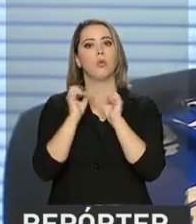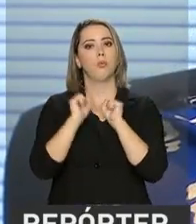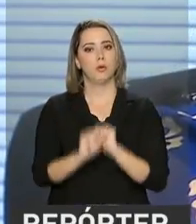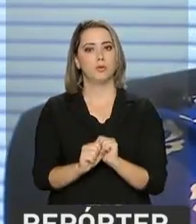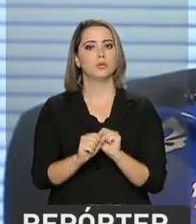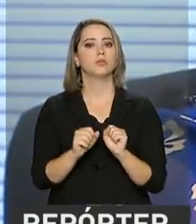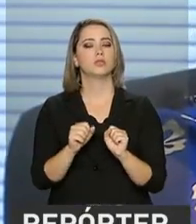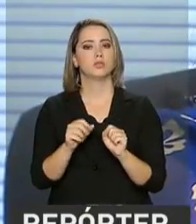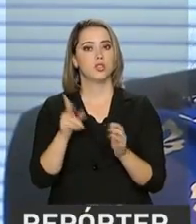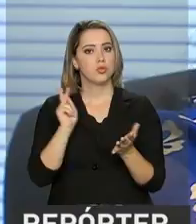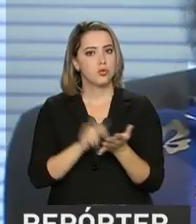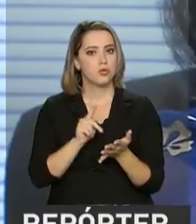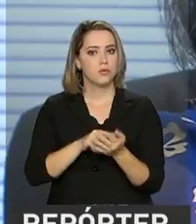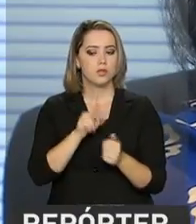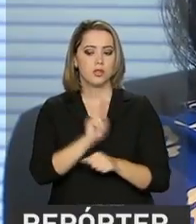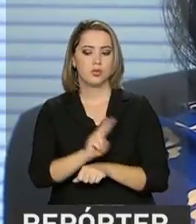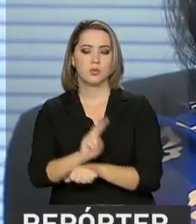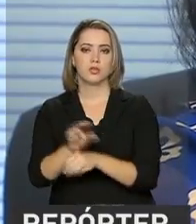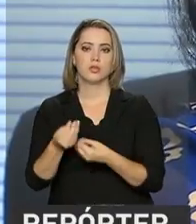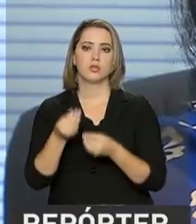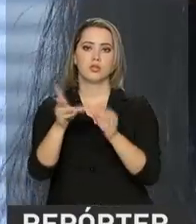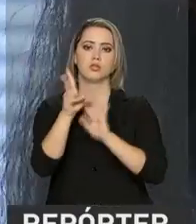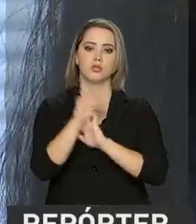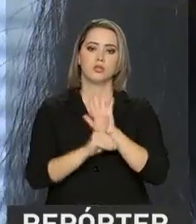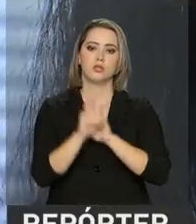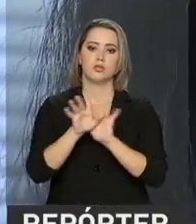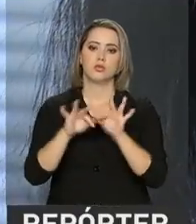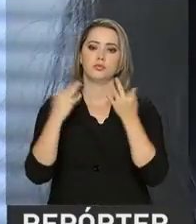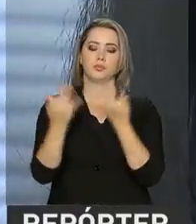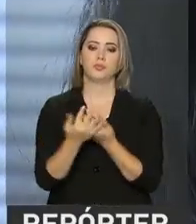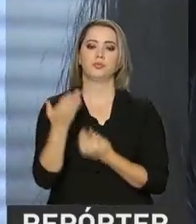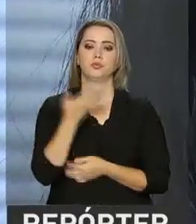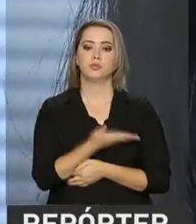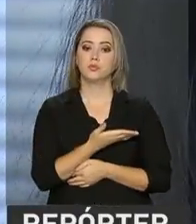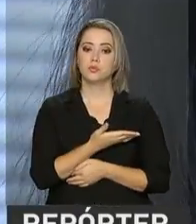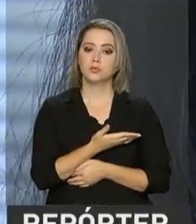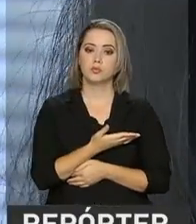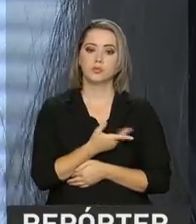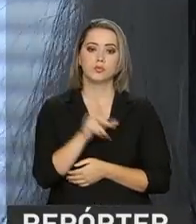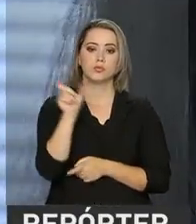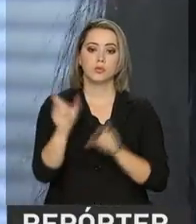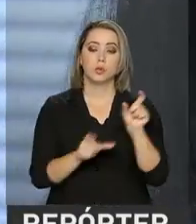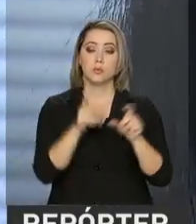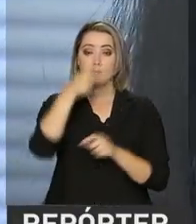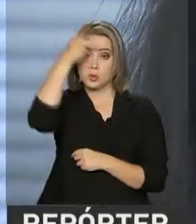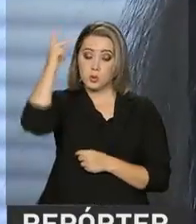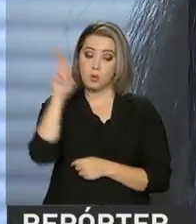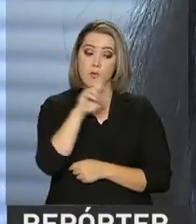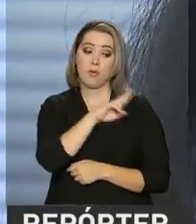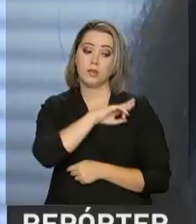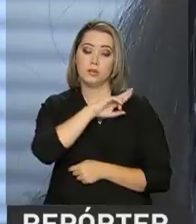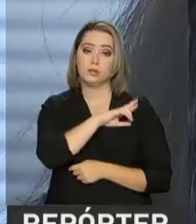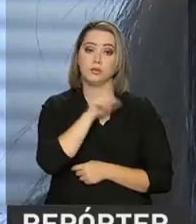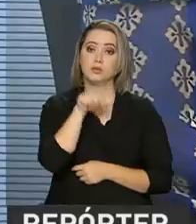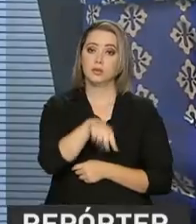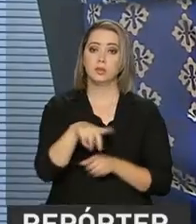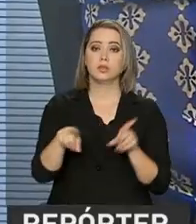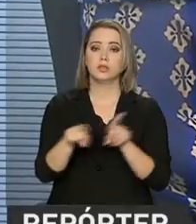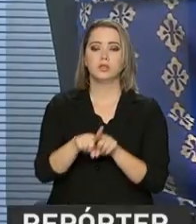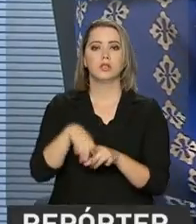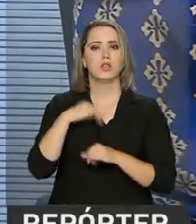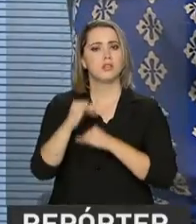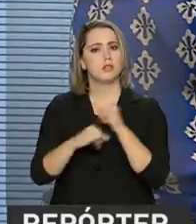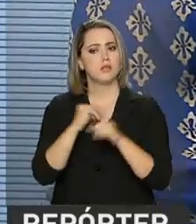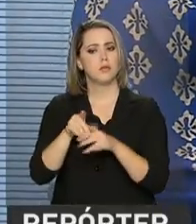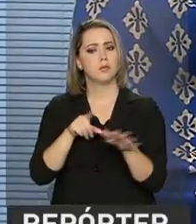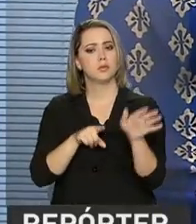fato proteger e garantir o direito das famílias ainda segundo a assessora técnica de proteção social básica às informações